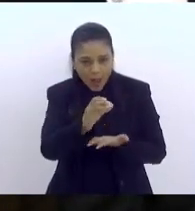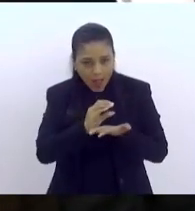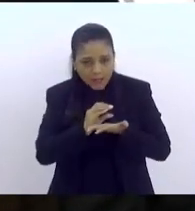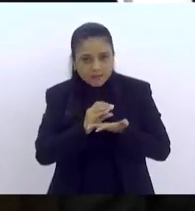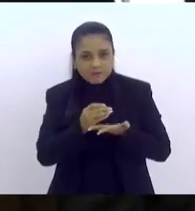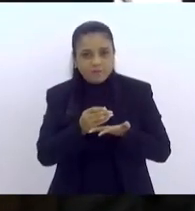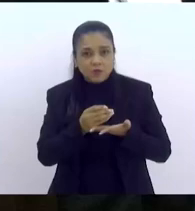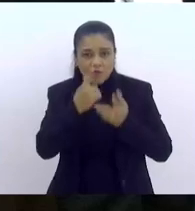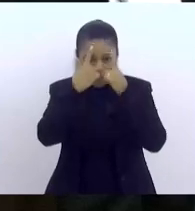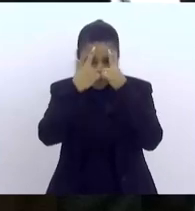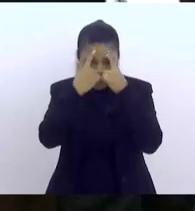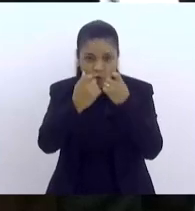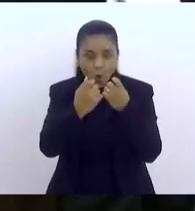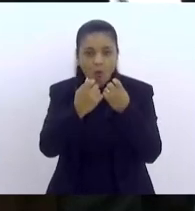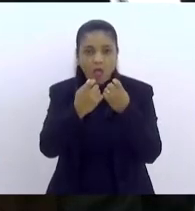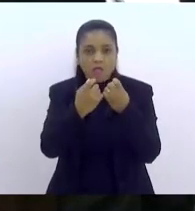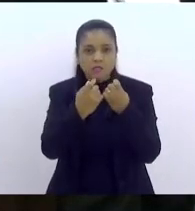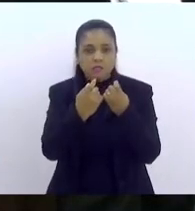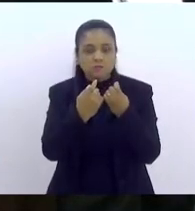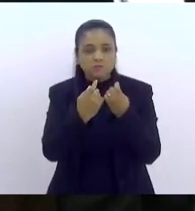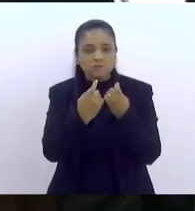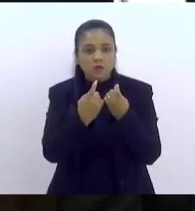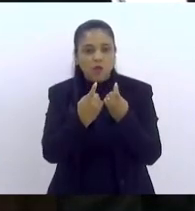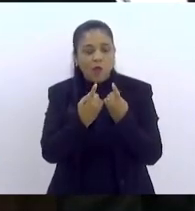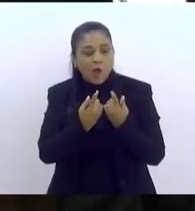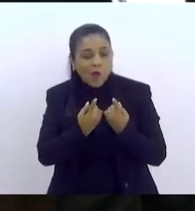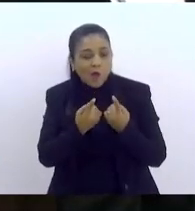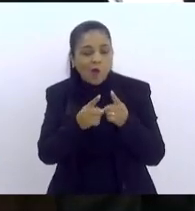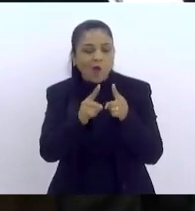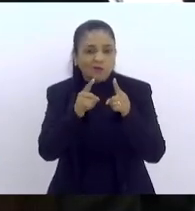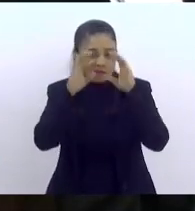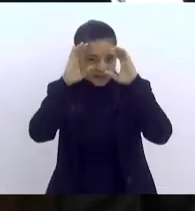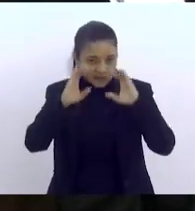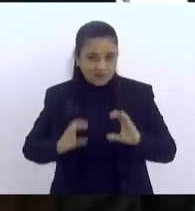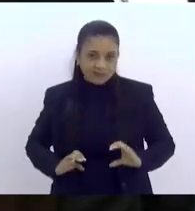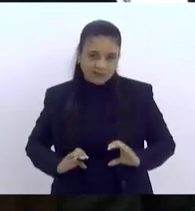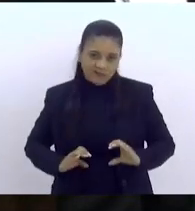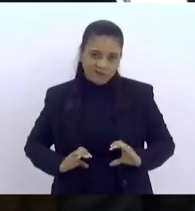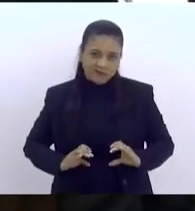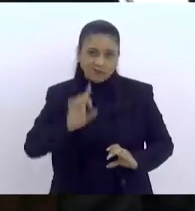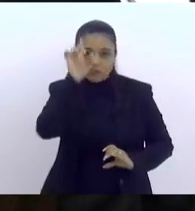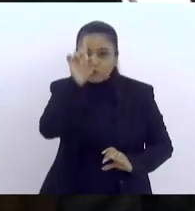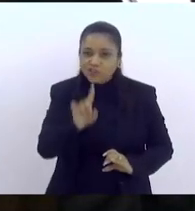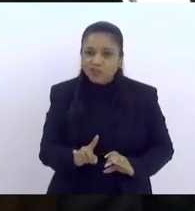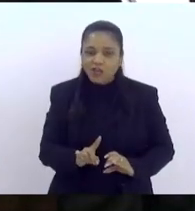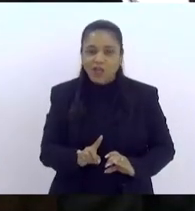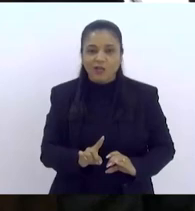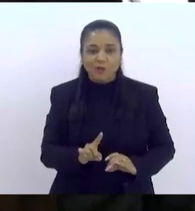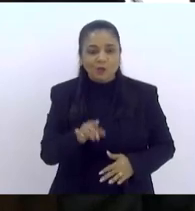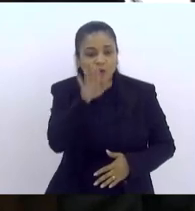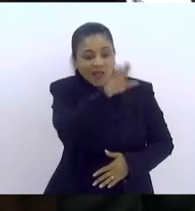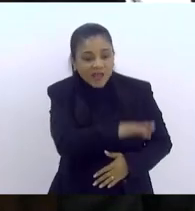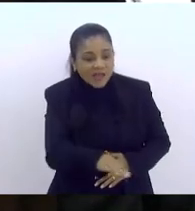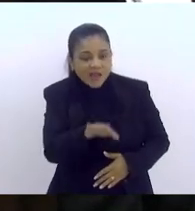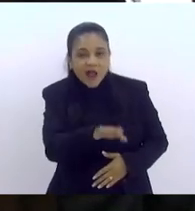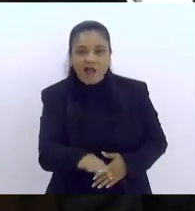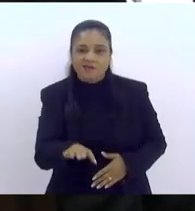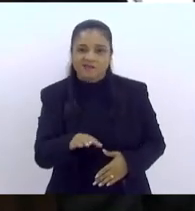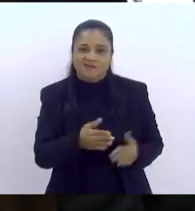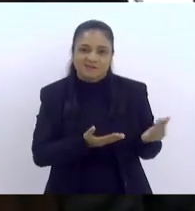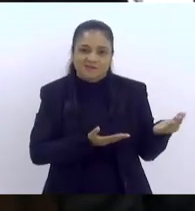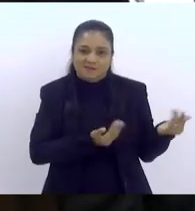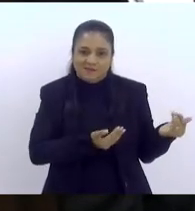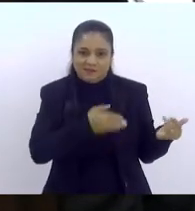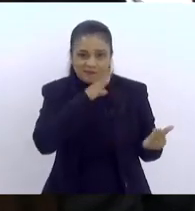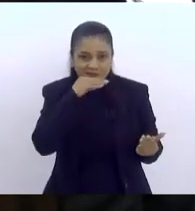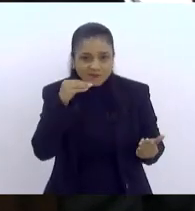com violências infames contra cidadãos de direito, como é o caso de criança e adolescente. São